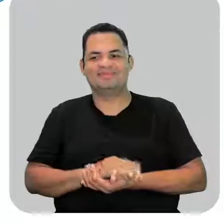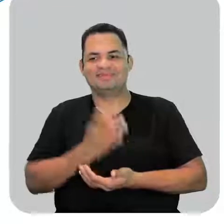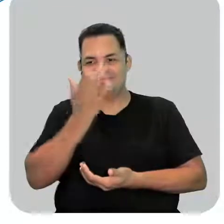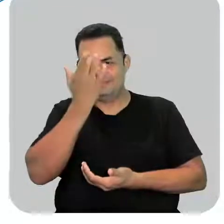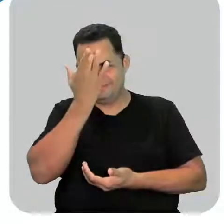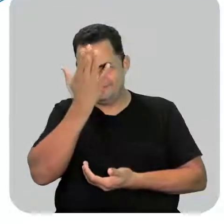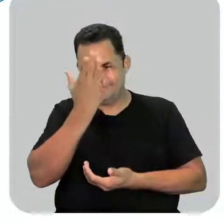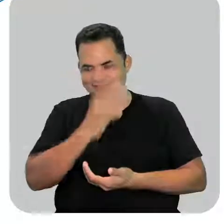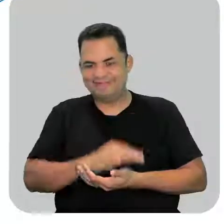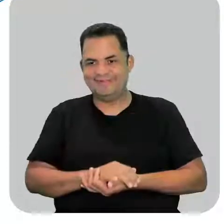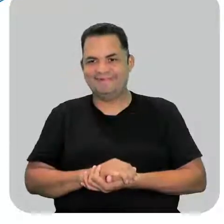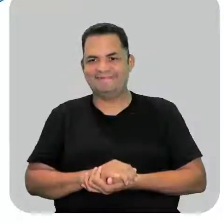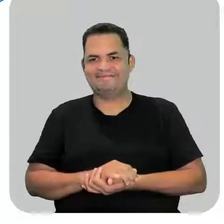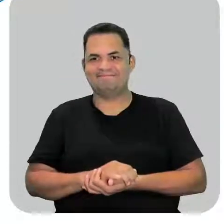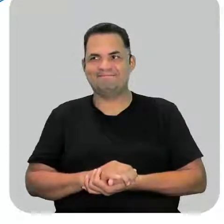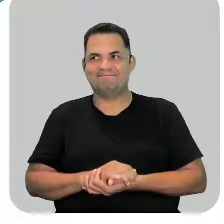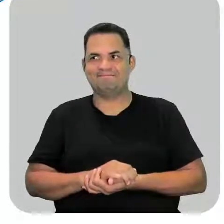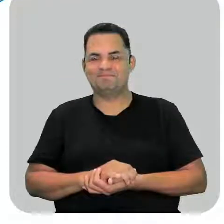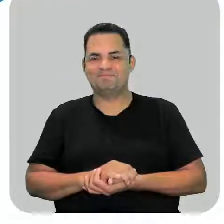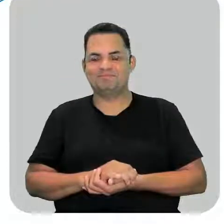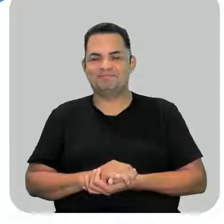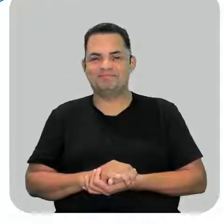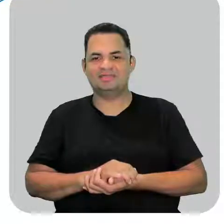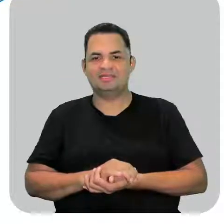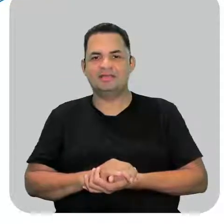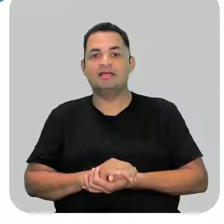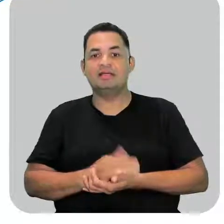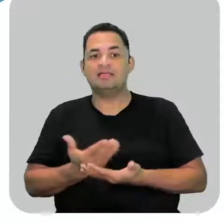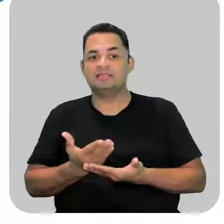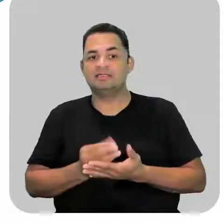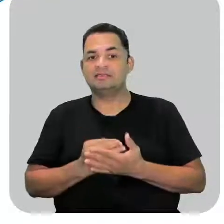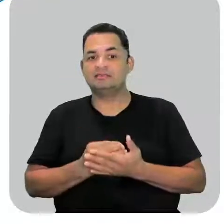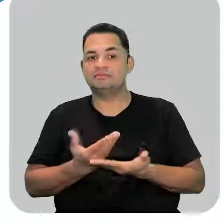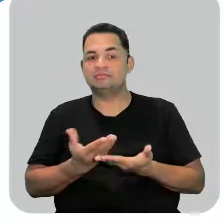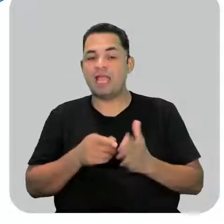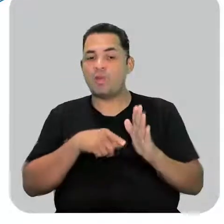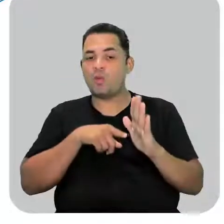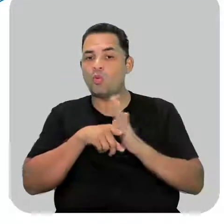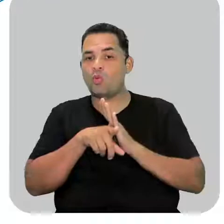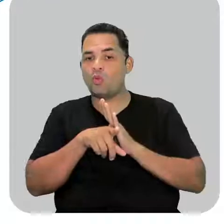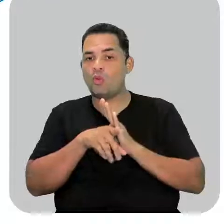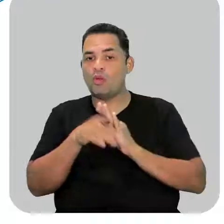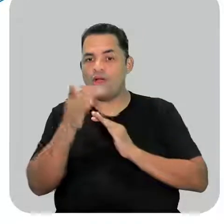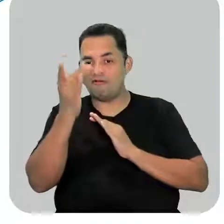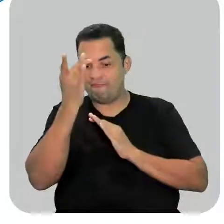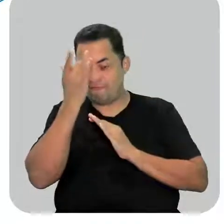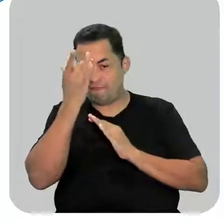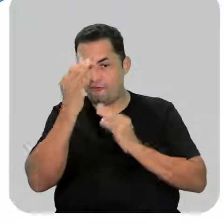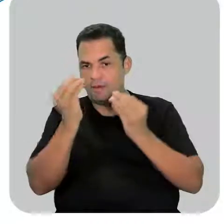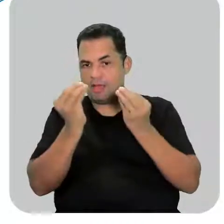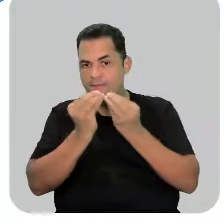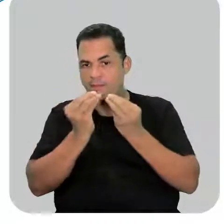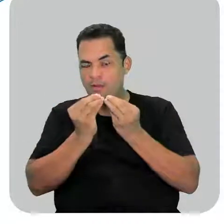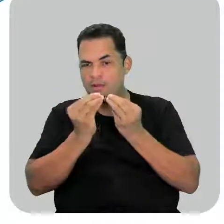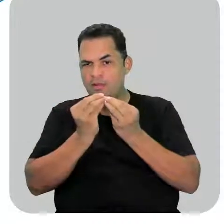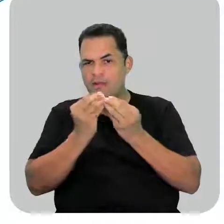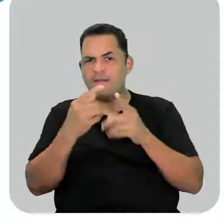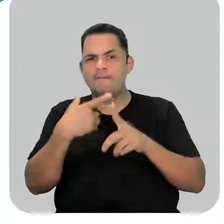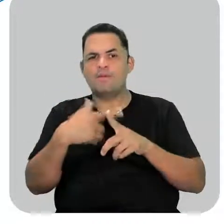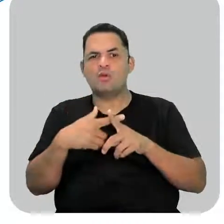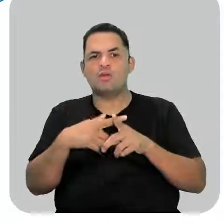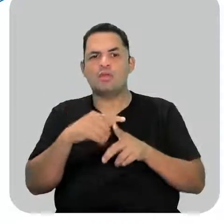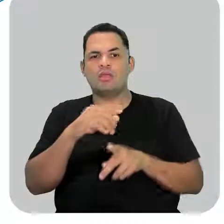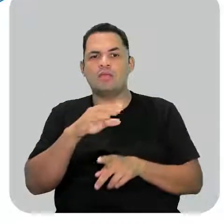né, pessoal? Lembrando, como ele pediu fórmula molecular, poderia ser uma pegadinha. Porque o